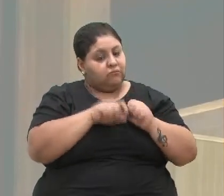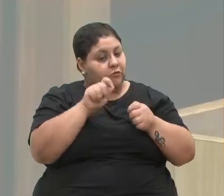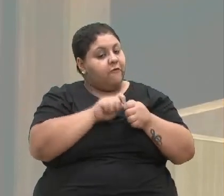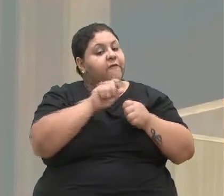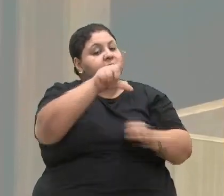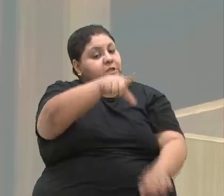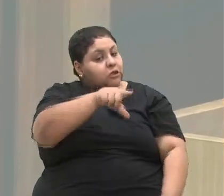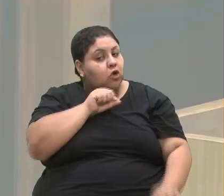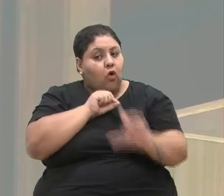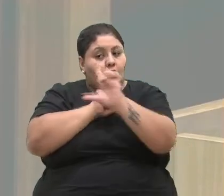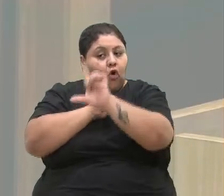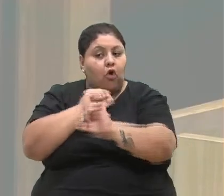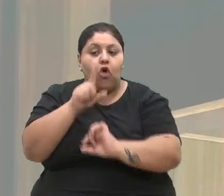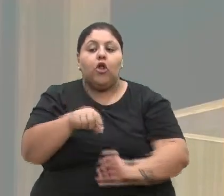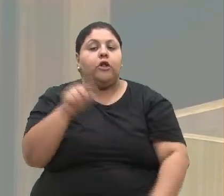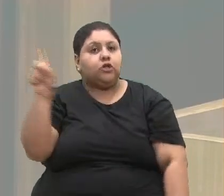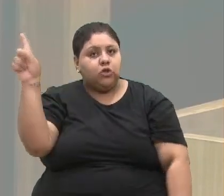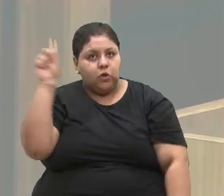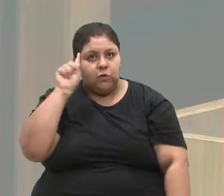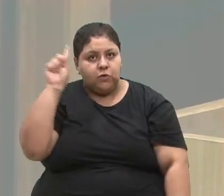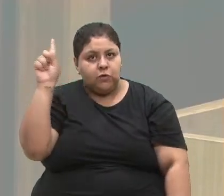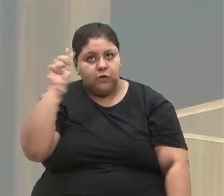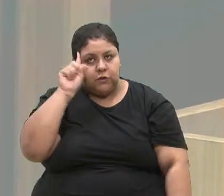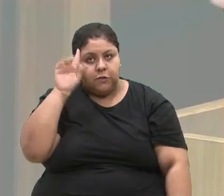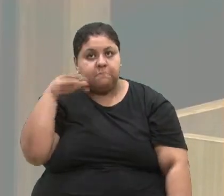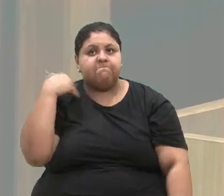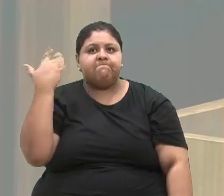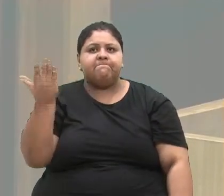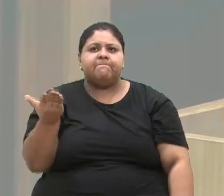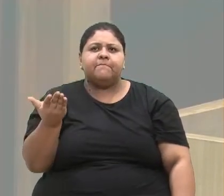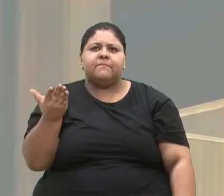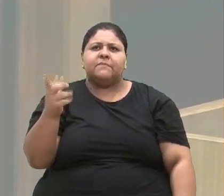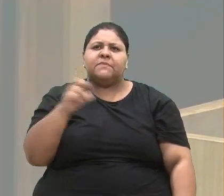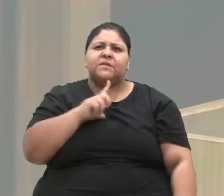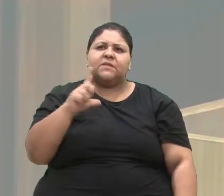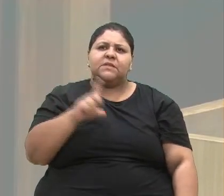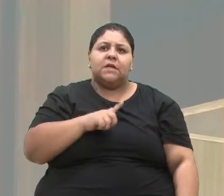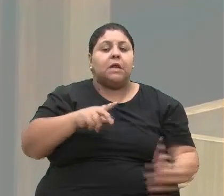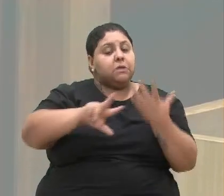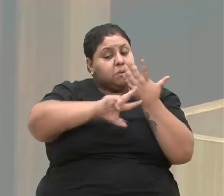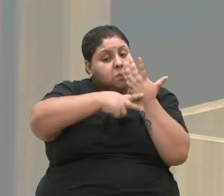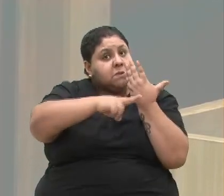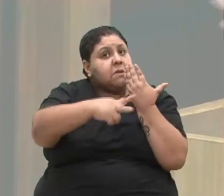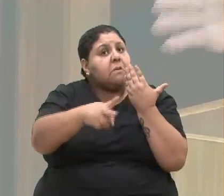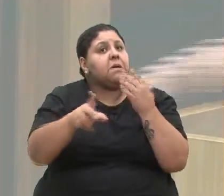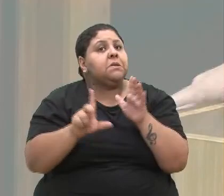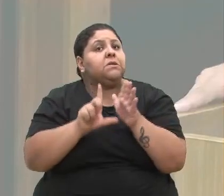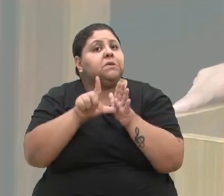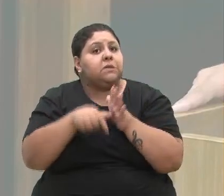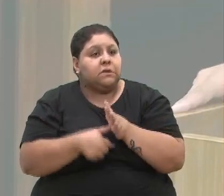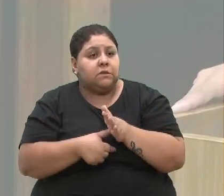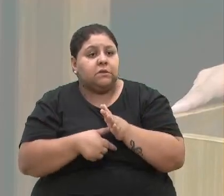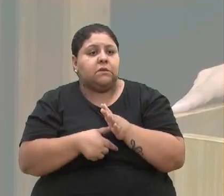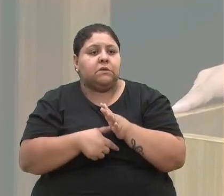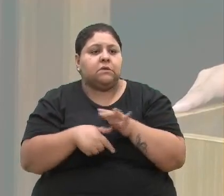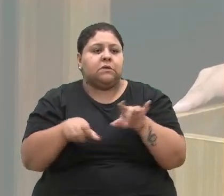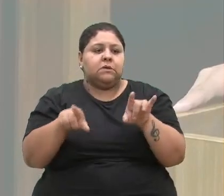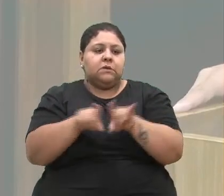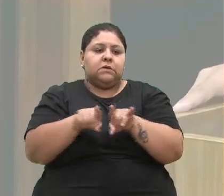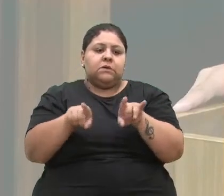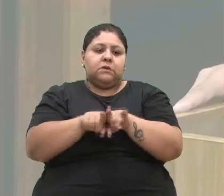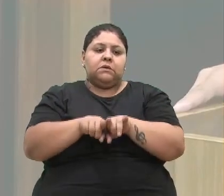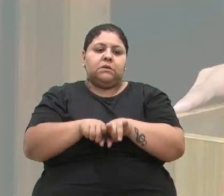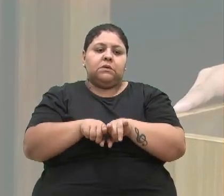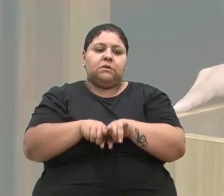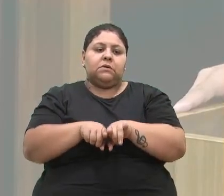nossas escolhas diariamente e aí vamos ter as nossas consequências. Então quero deixar uma mensagem aqui